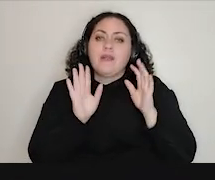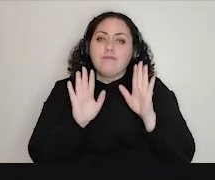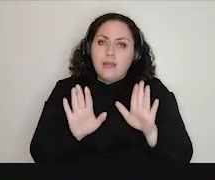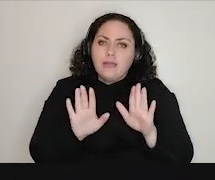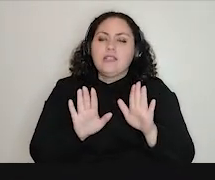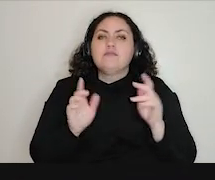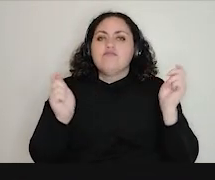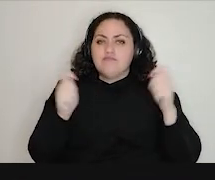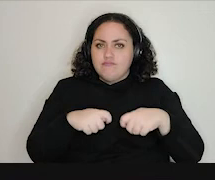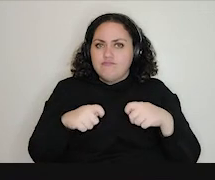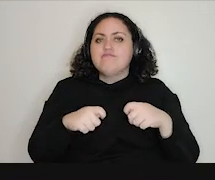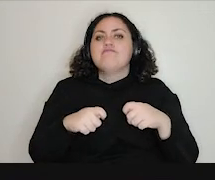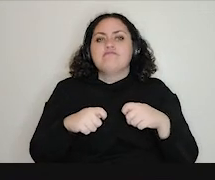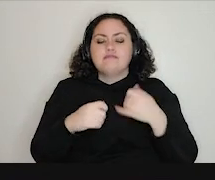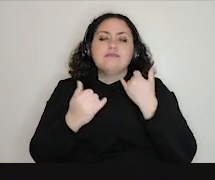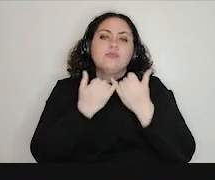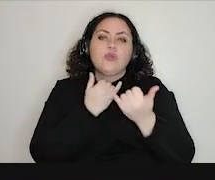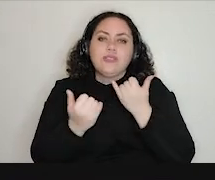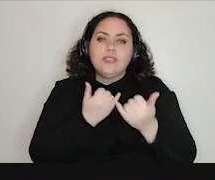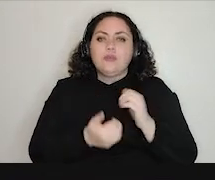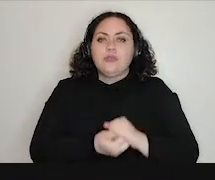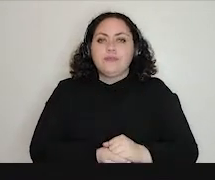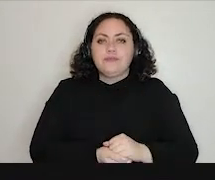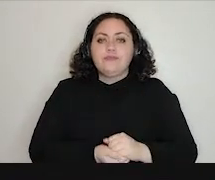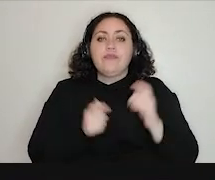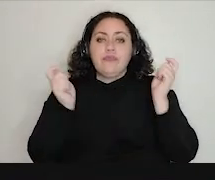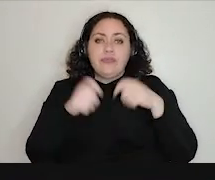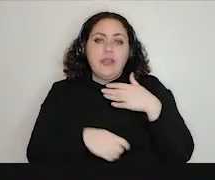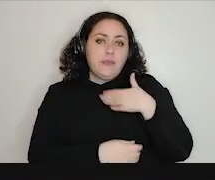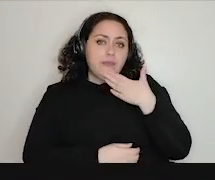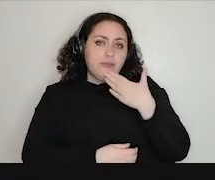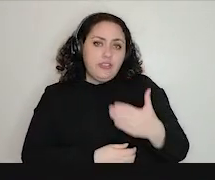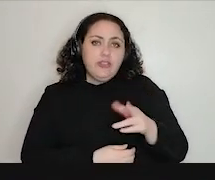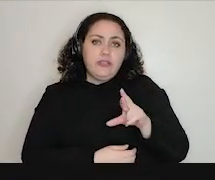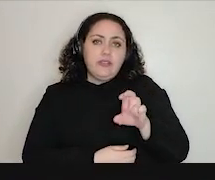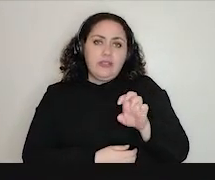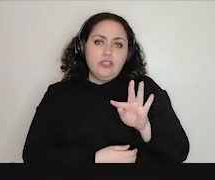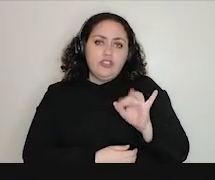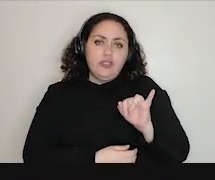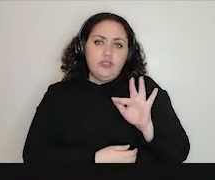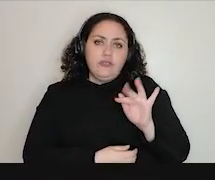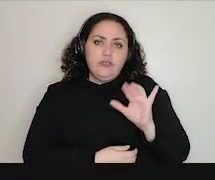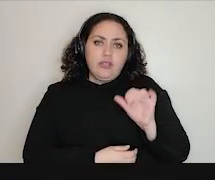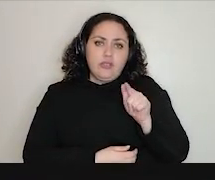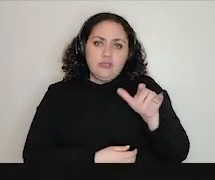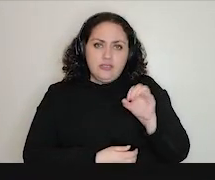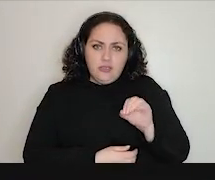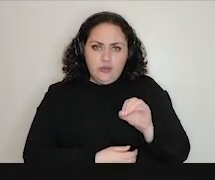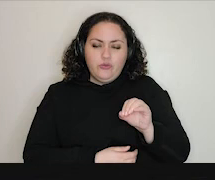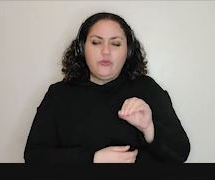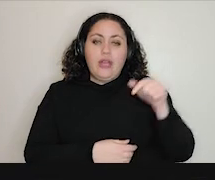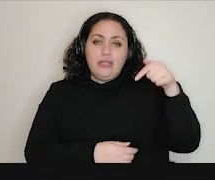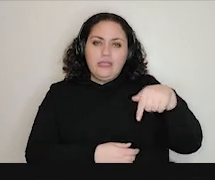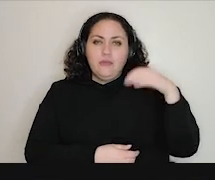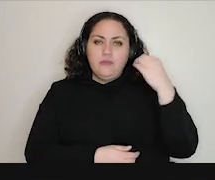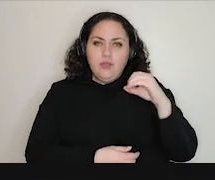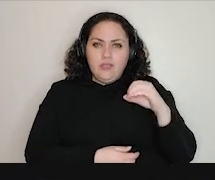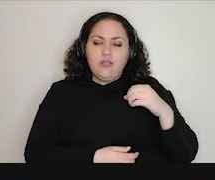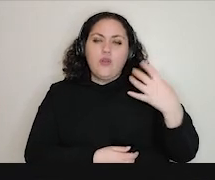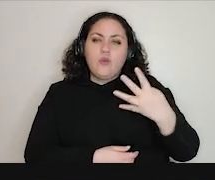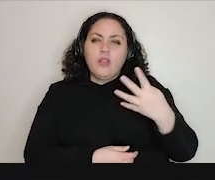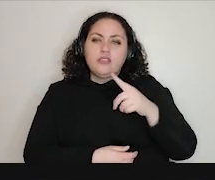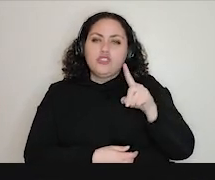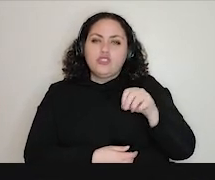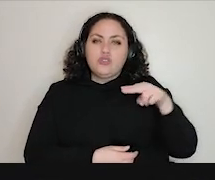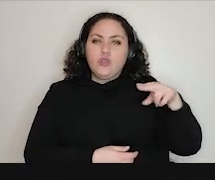que é possível fazer também, por exemplo, a retificação no registro civil, aqui em Porto Alegre, a partir do cartório da 4ª Zona, aquele